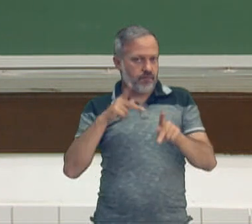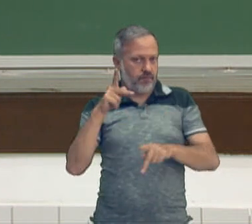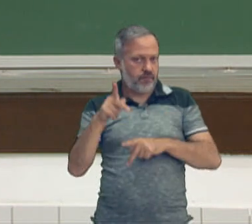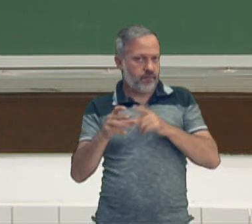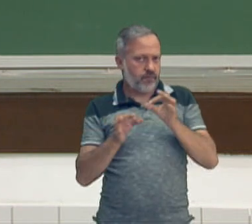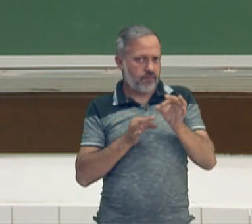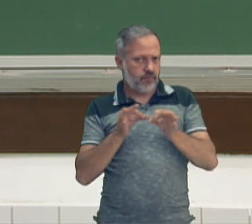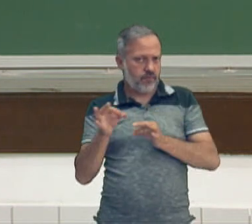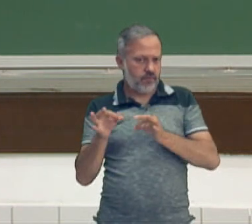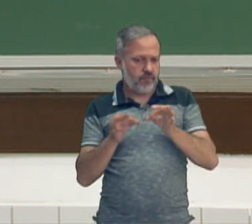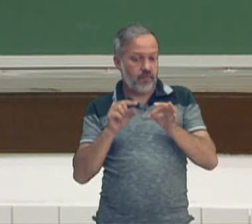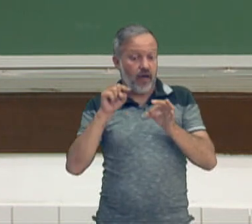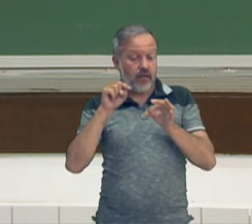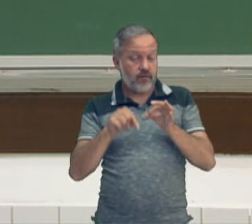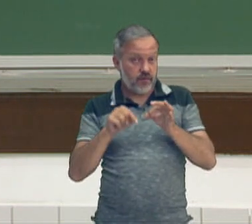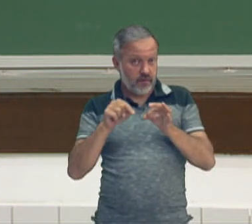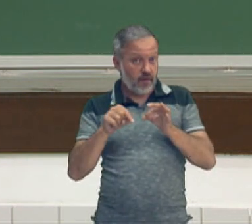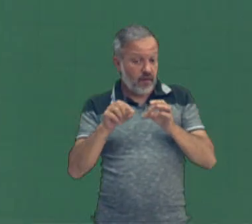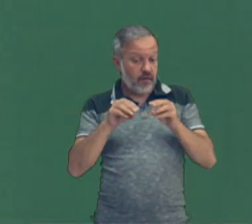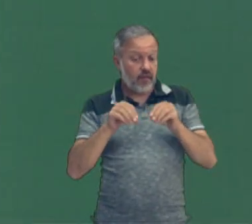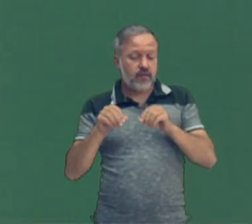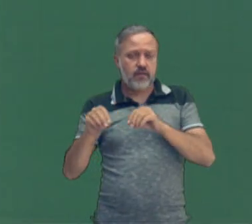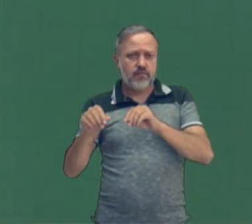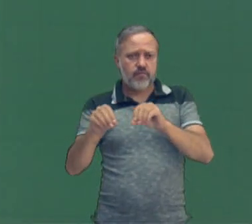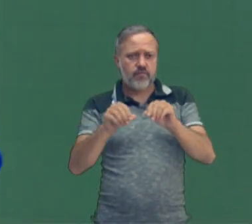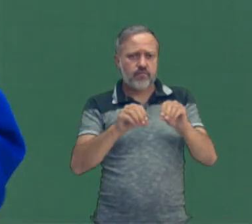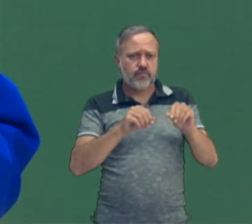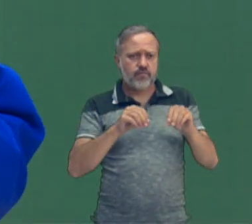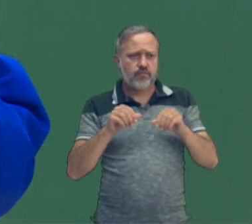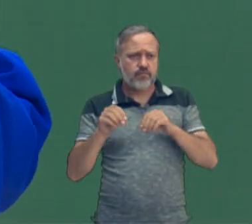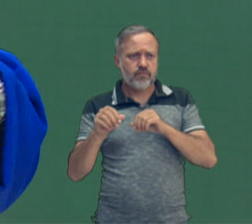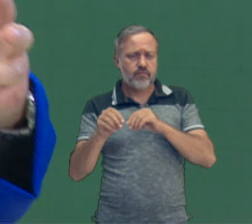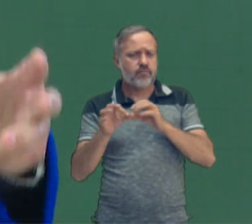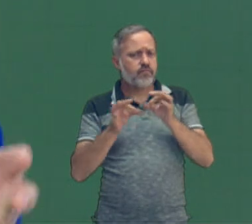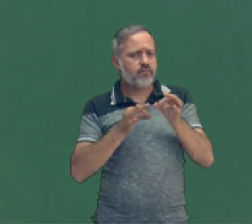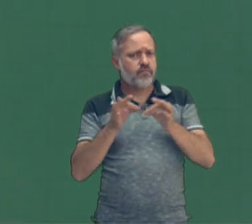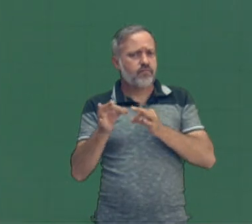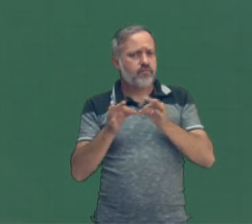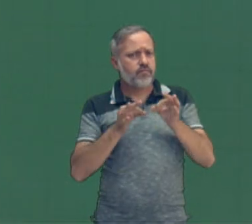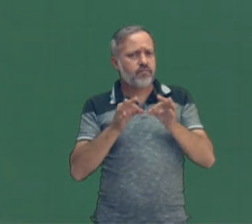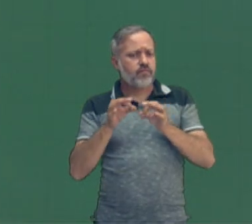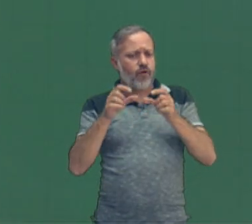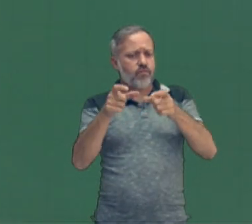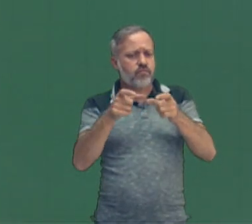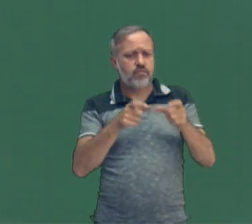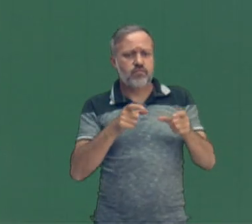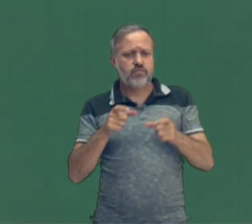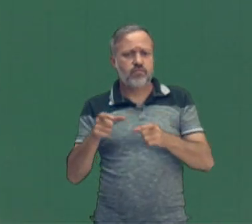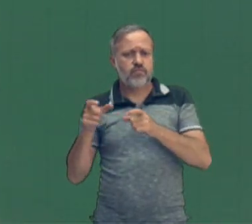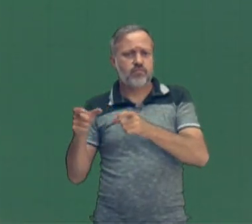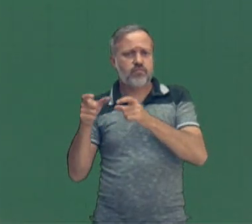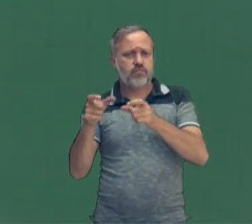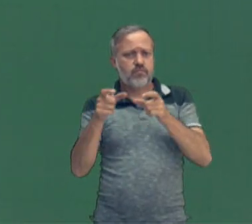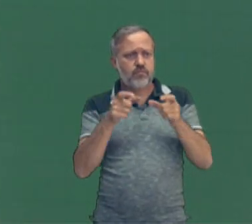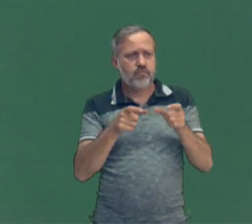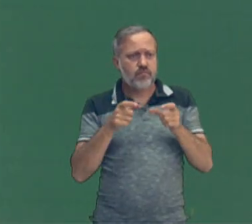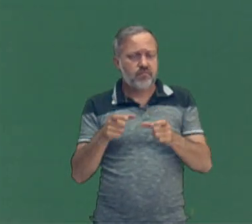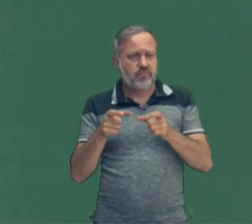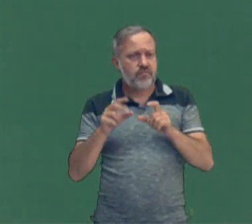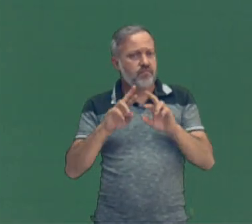organizavam dentro do território americano, organizavam o espaço territorial de